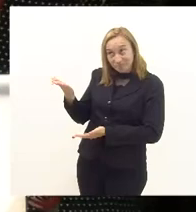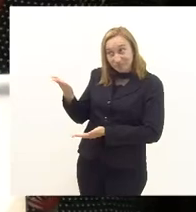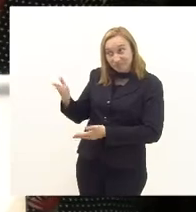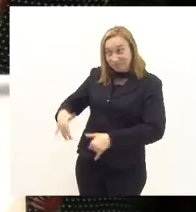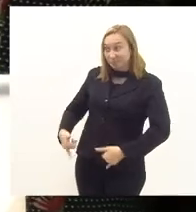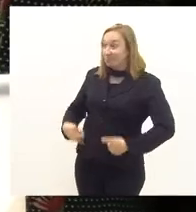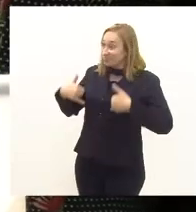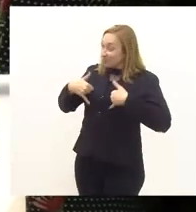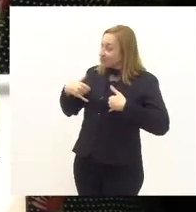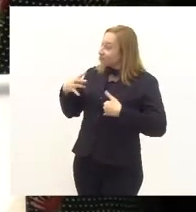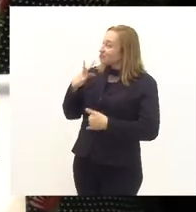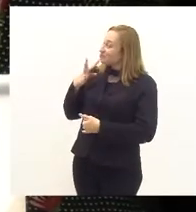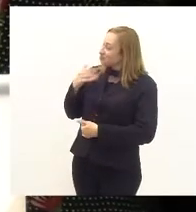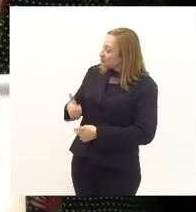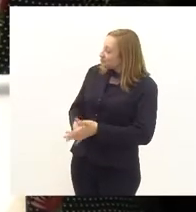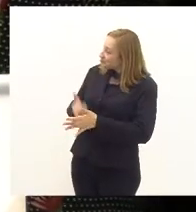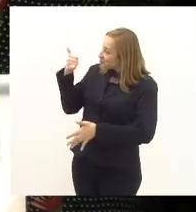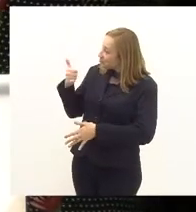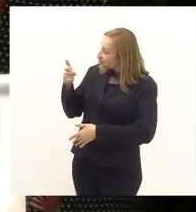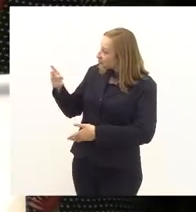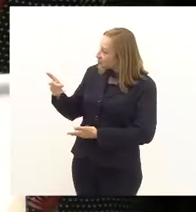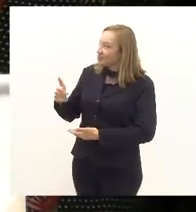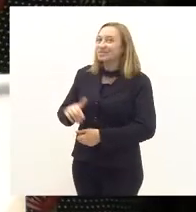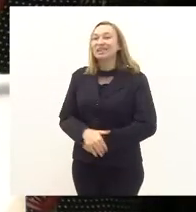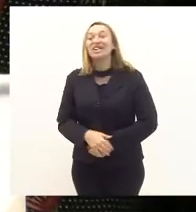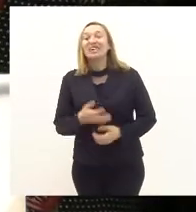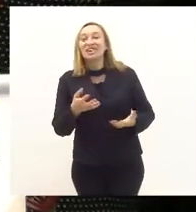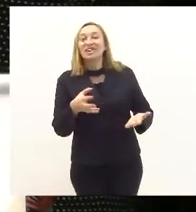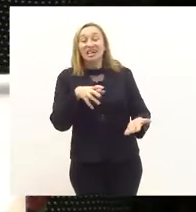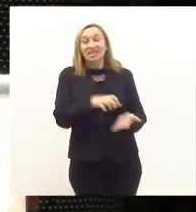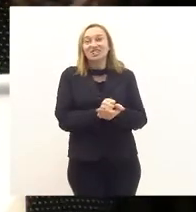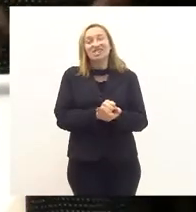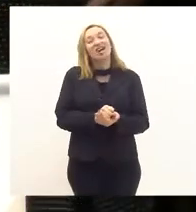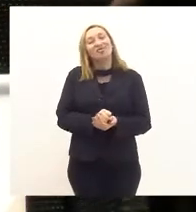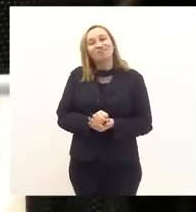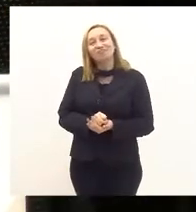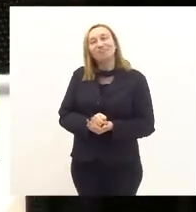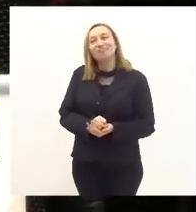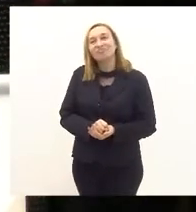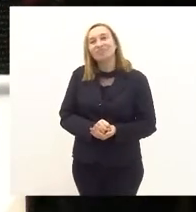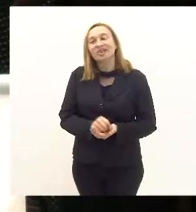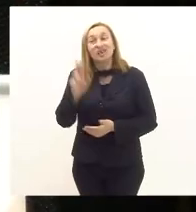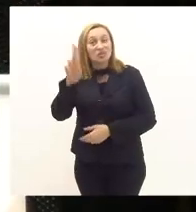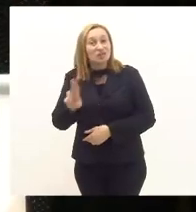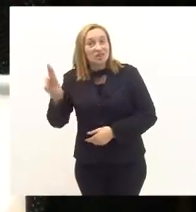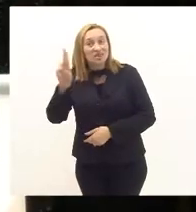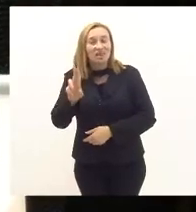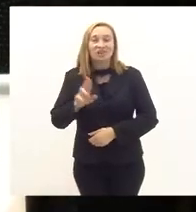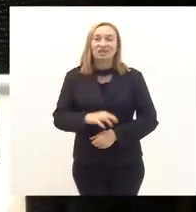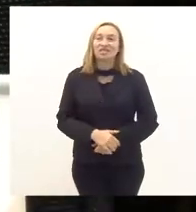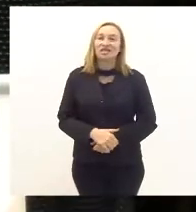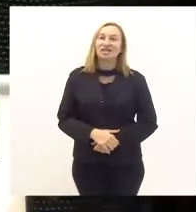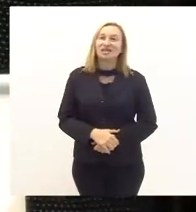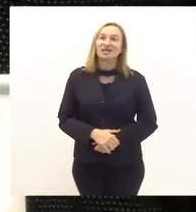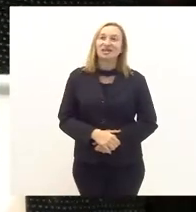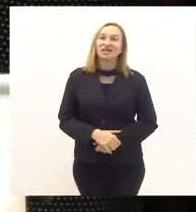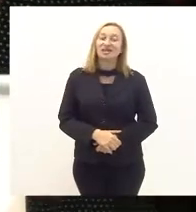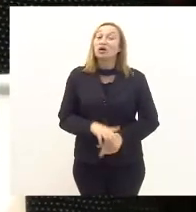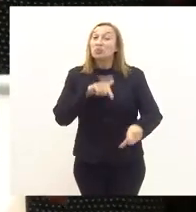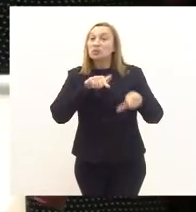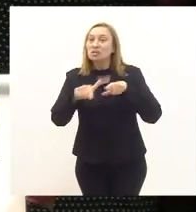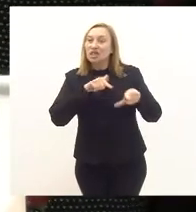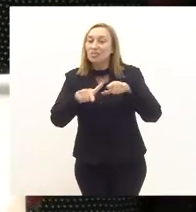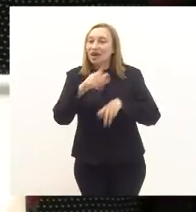honra de conhecer pela primeira vez aqui. E queria registrar na universidade o